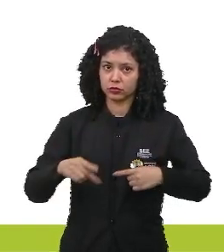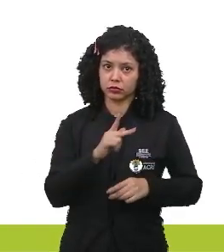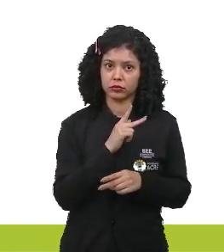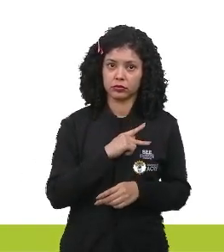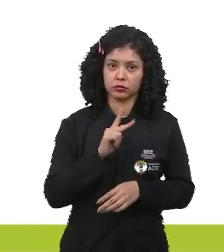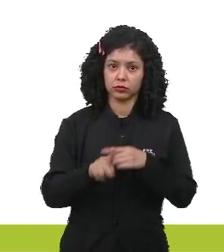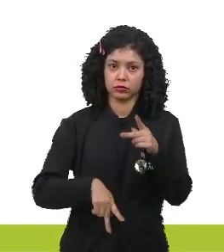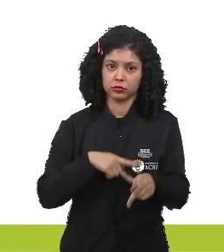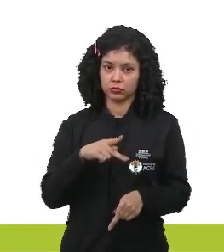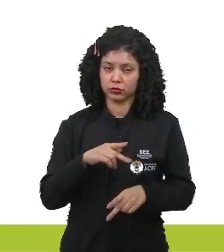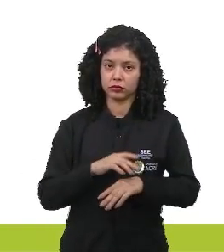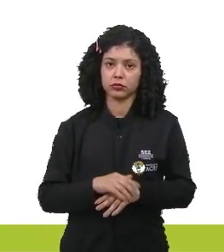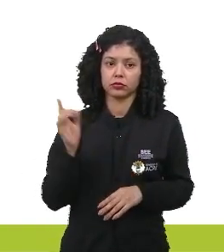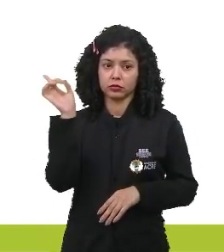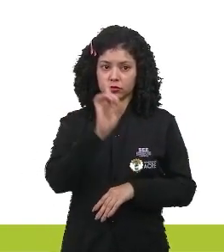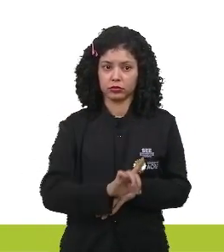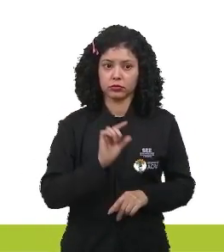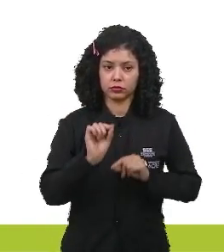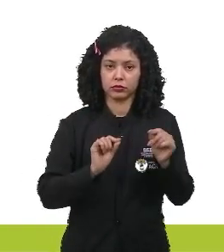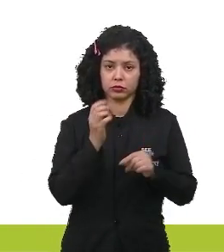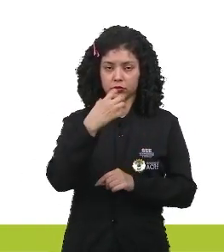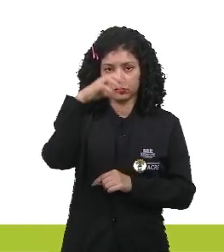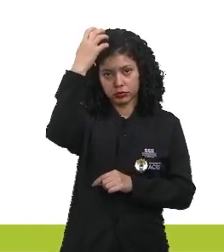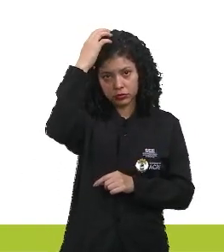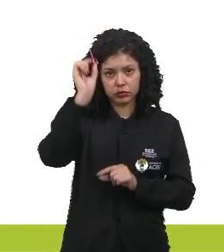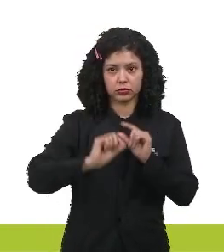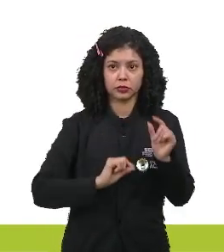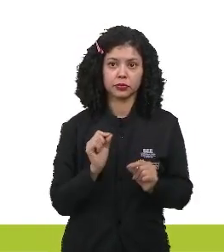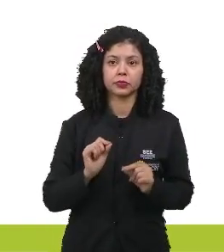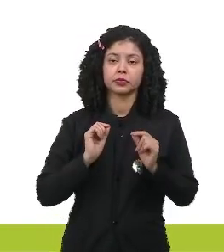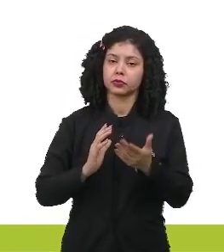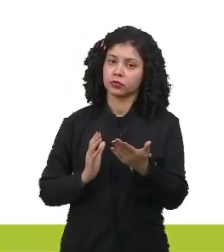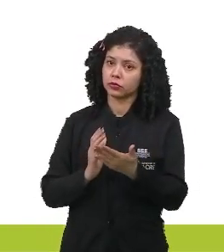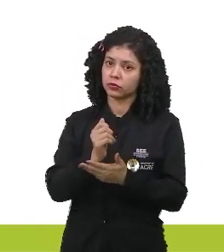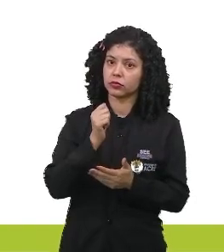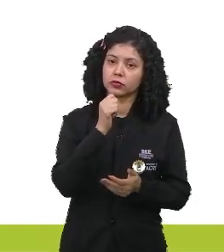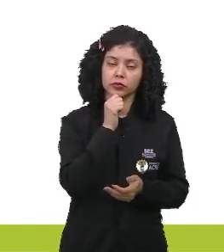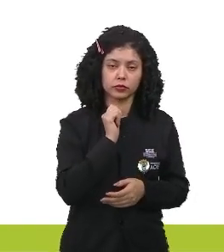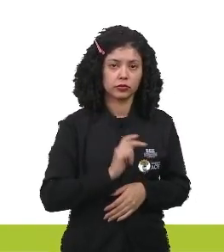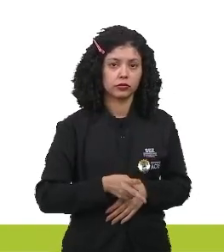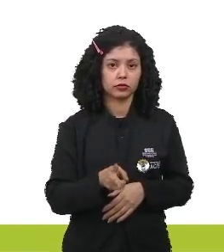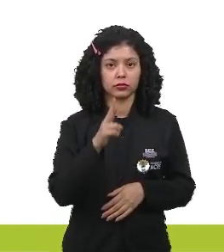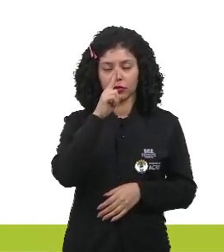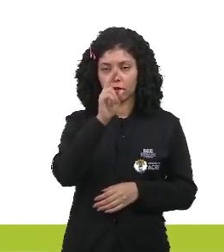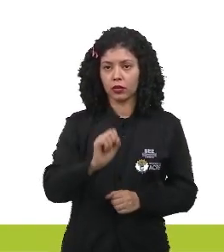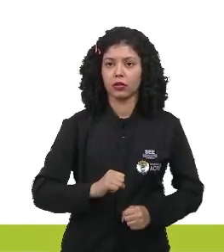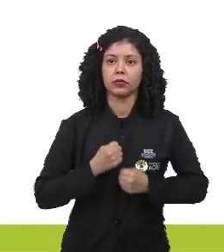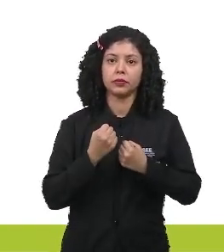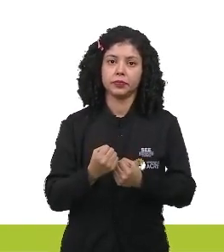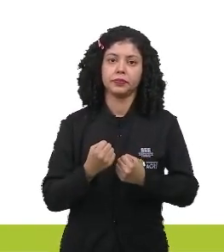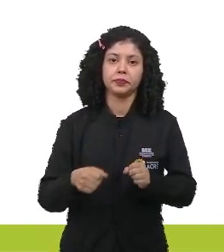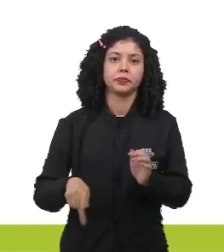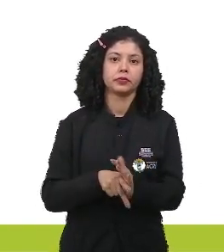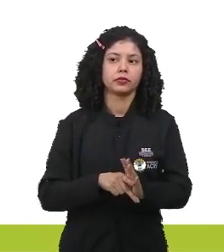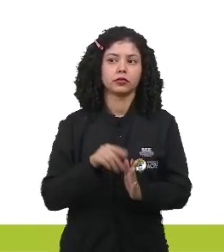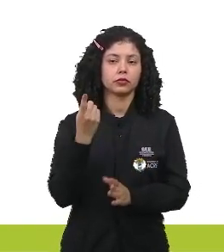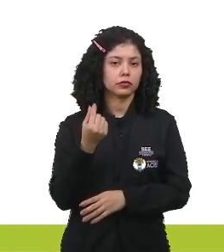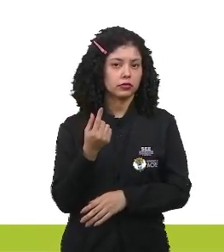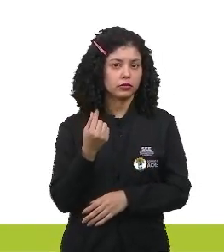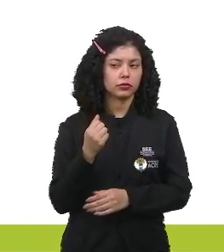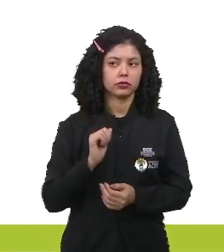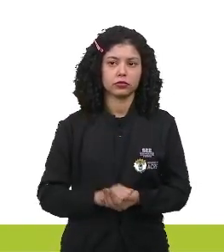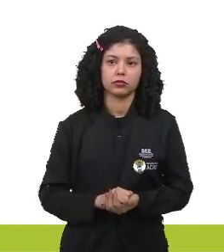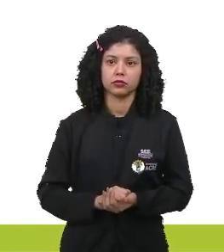povo e o direito do Príncipe é de conquistar e manter o poder através da Fortuna e da